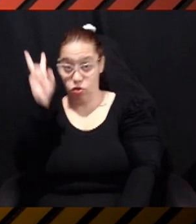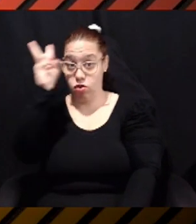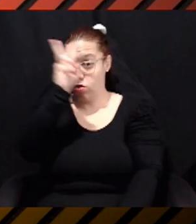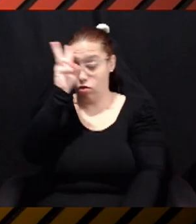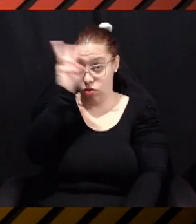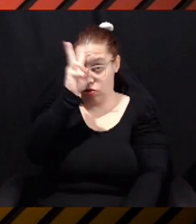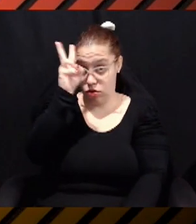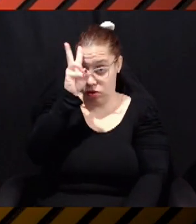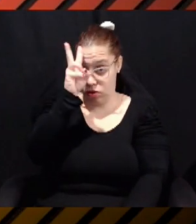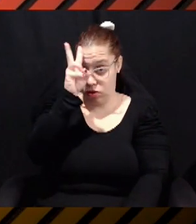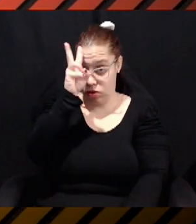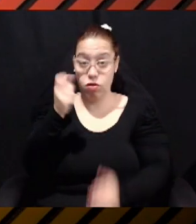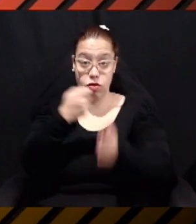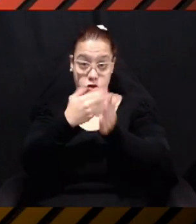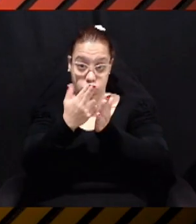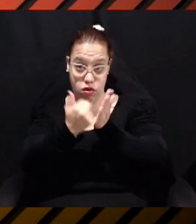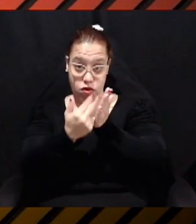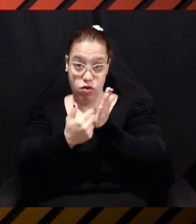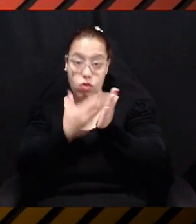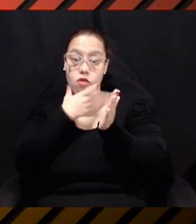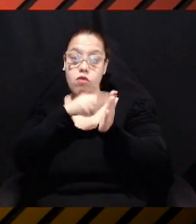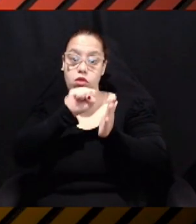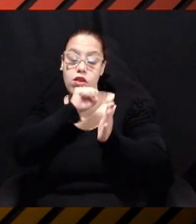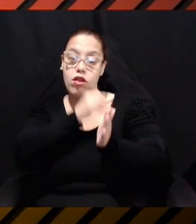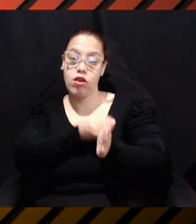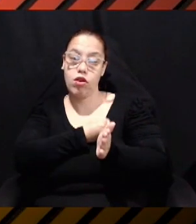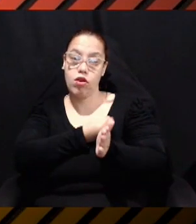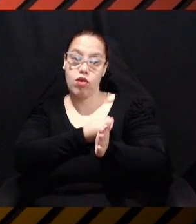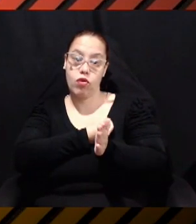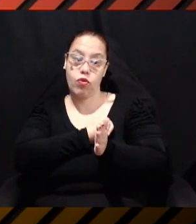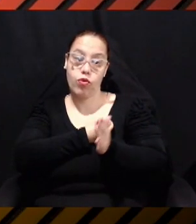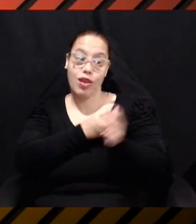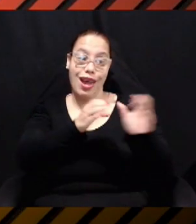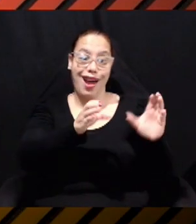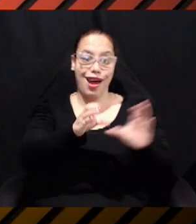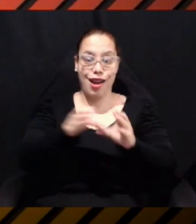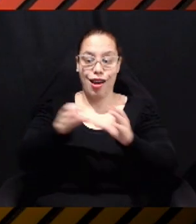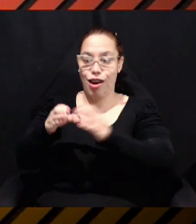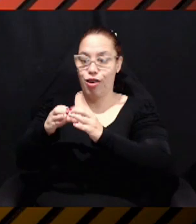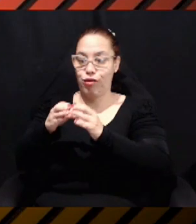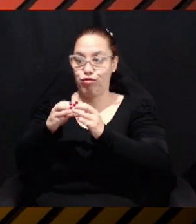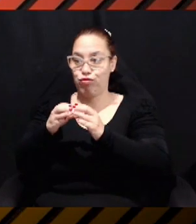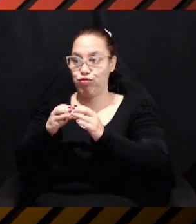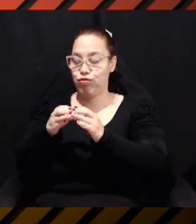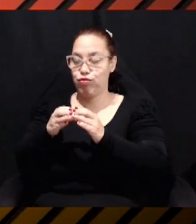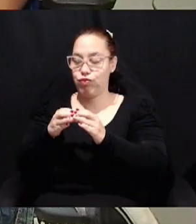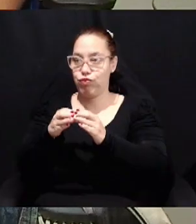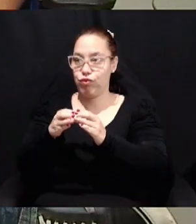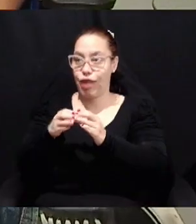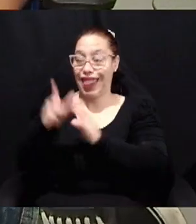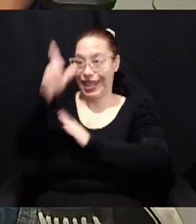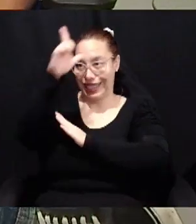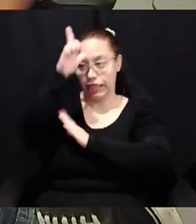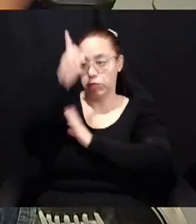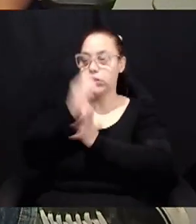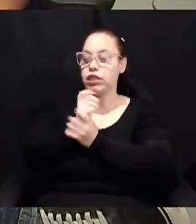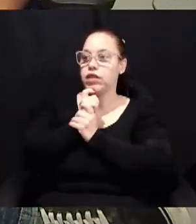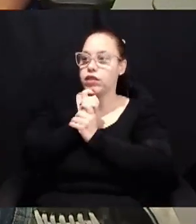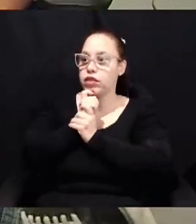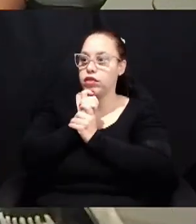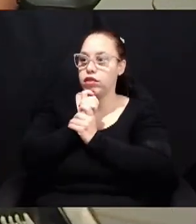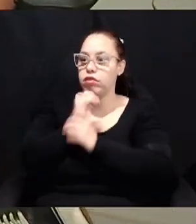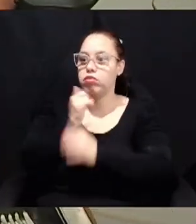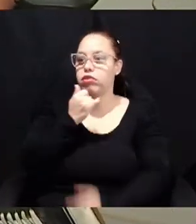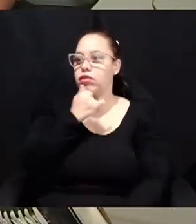quadrinista que o pai dele sobreviveu aos campos de concentração em Auschwitz. Linda história, mas ao mesmo tempo muito triste,